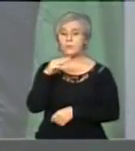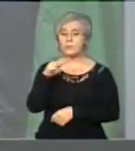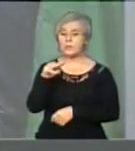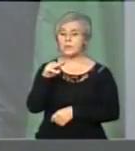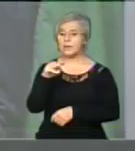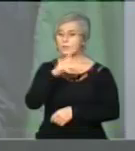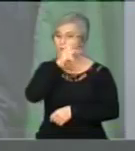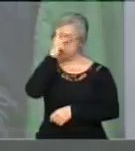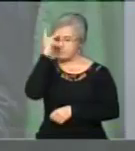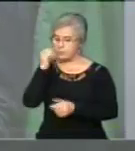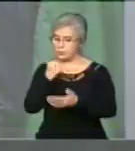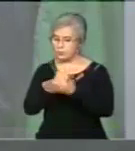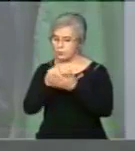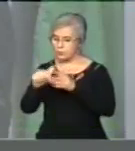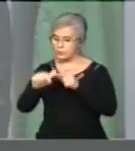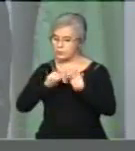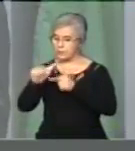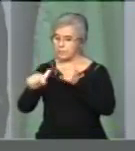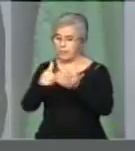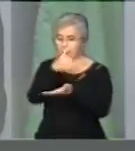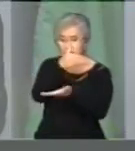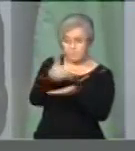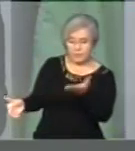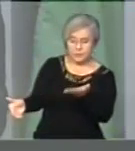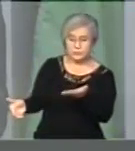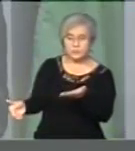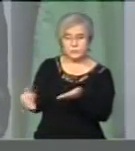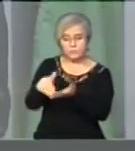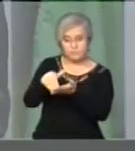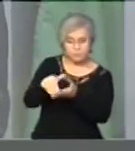com carteiras assinadas demitidos.